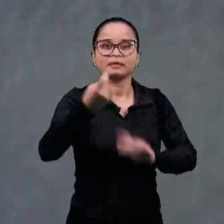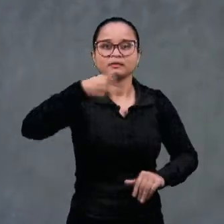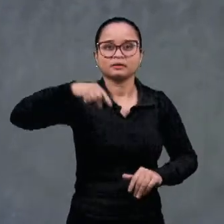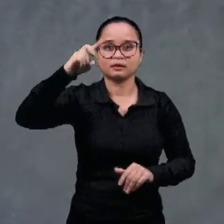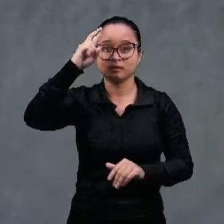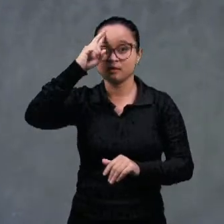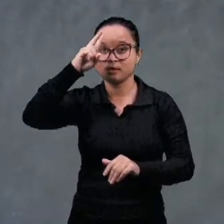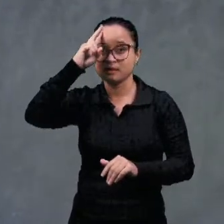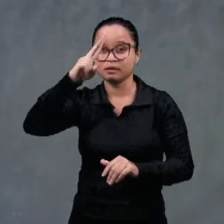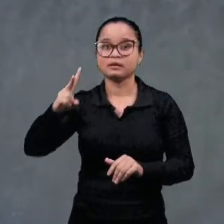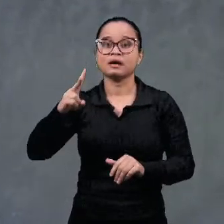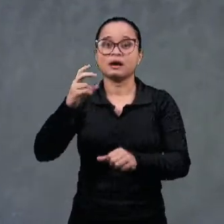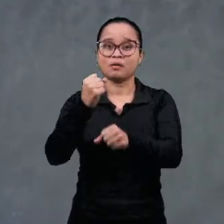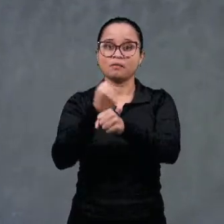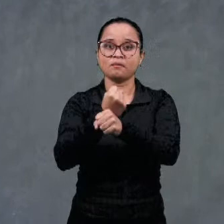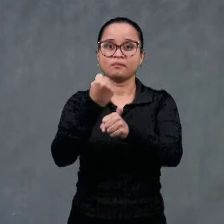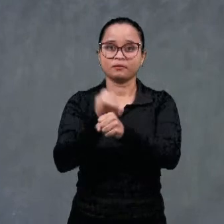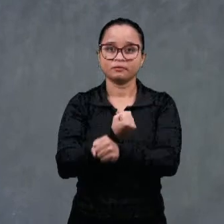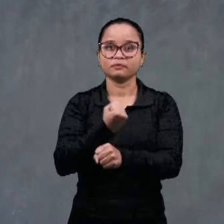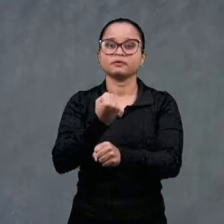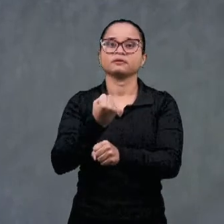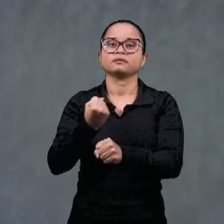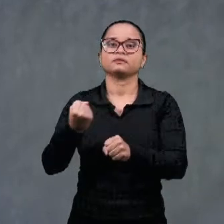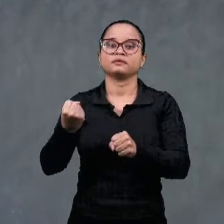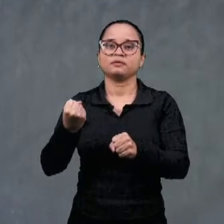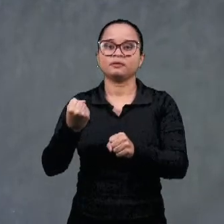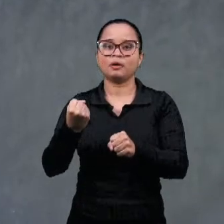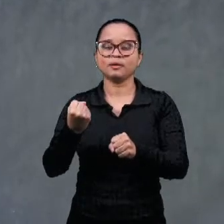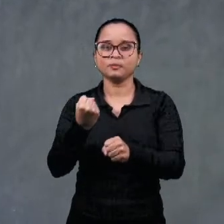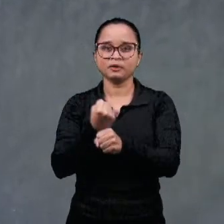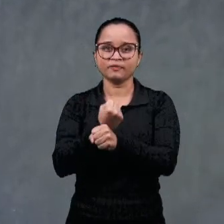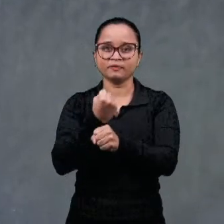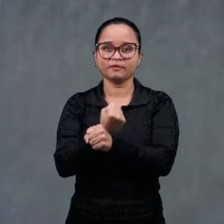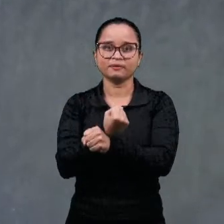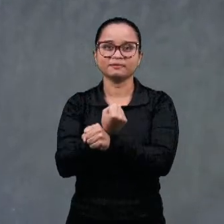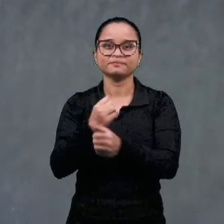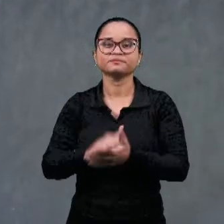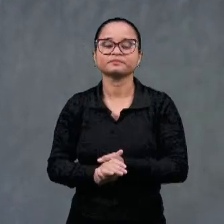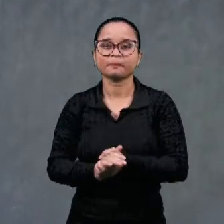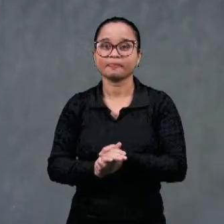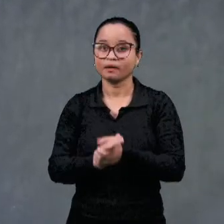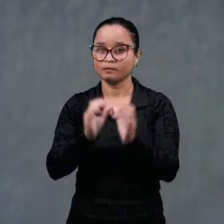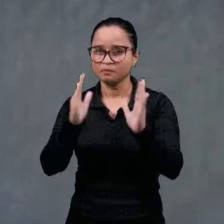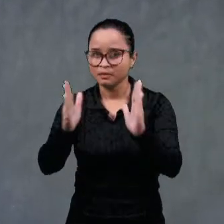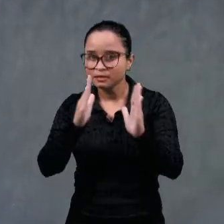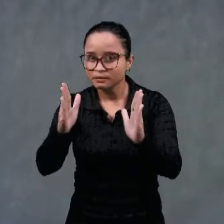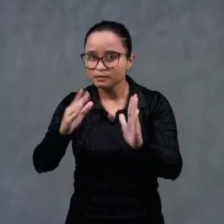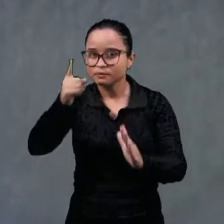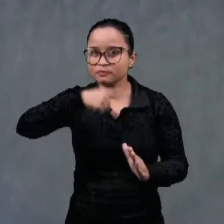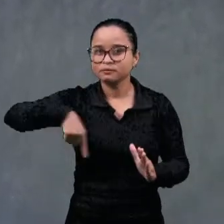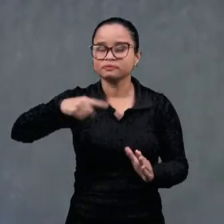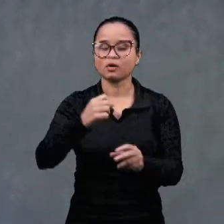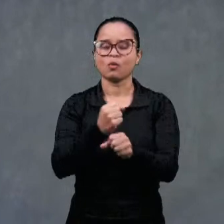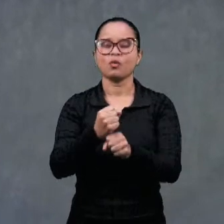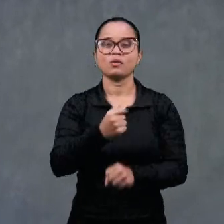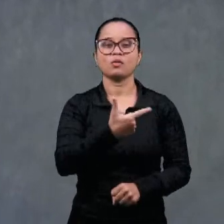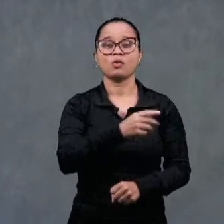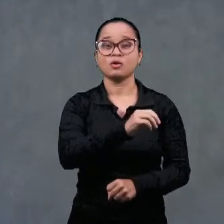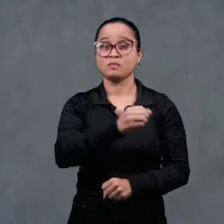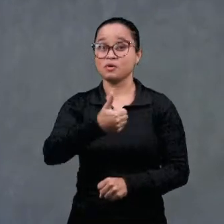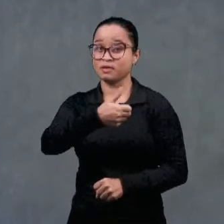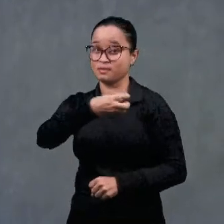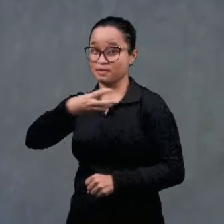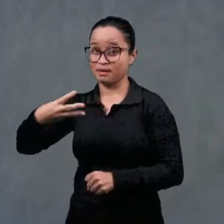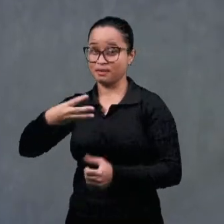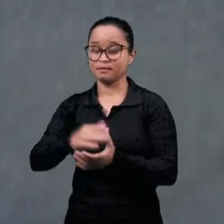obra que nós vivemos foi uma reunião que aconteceu no ano de 2013,